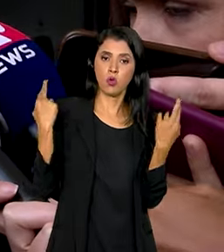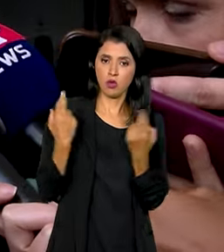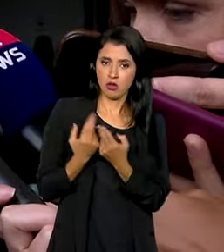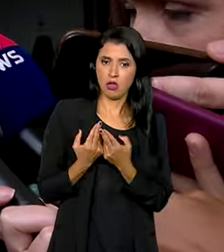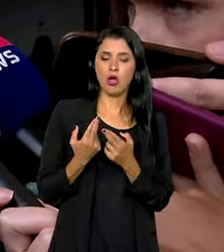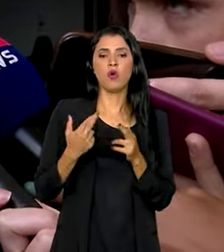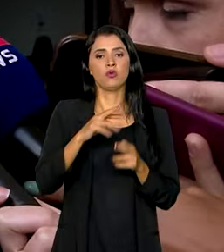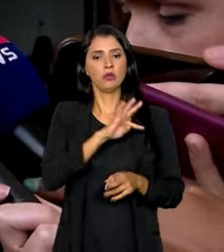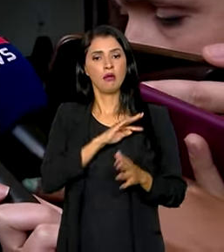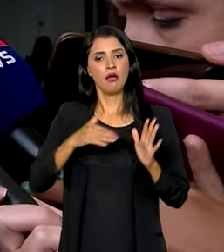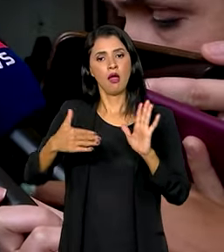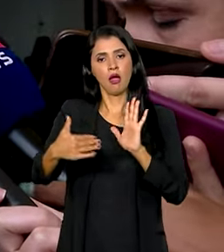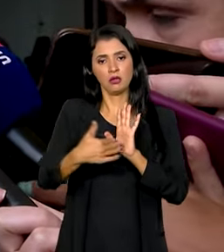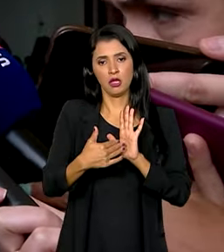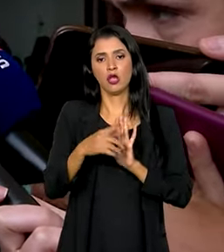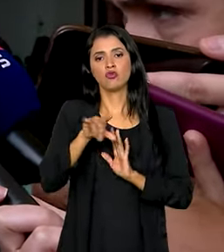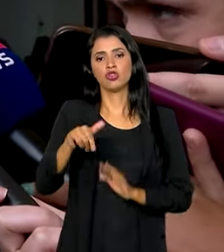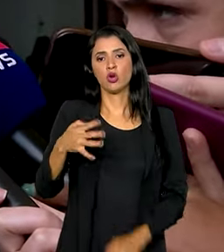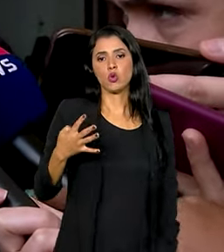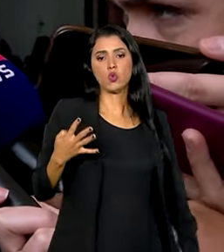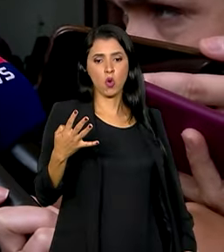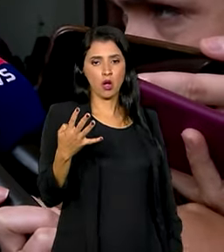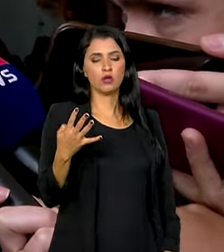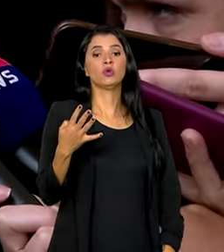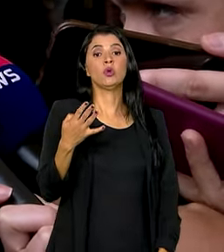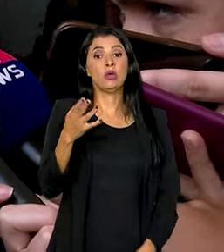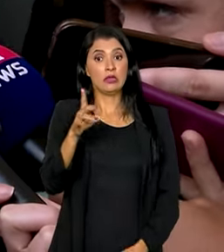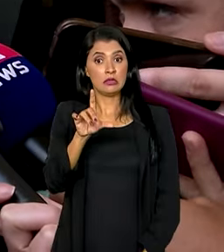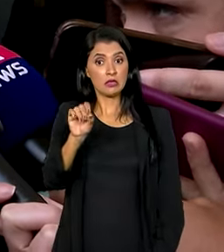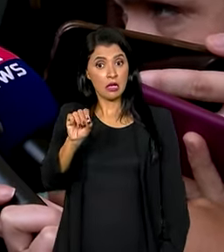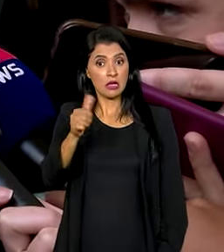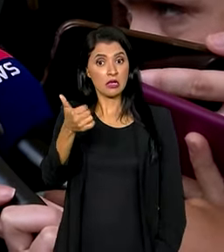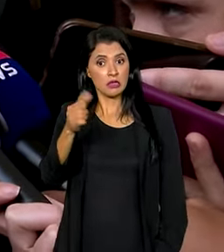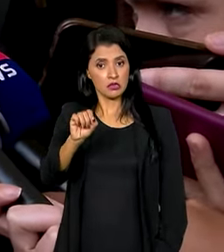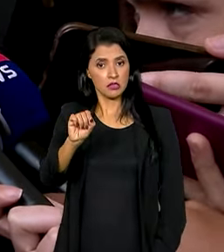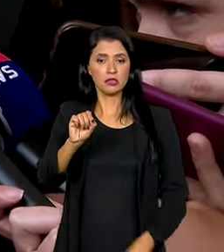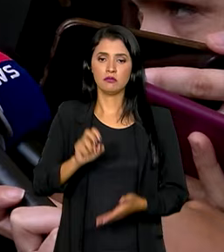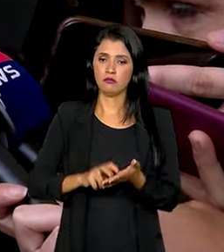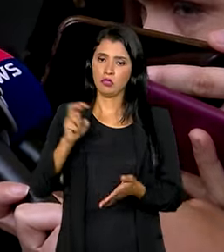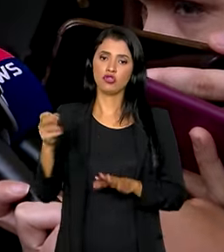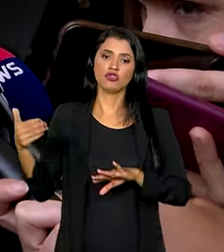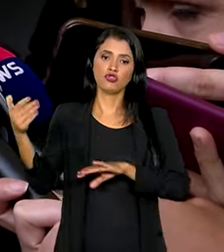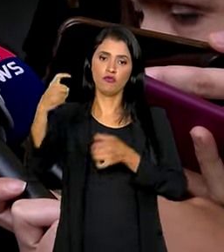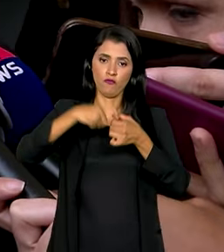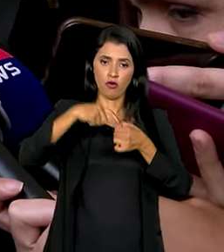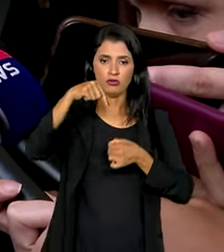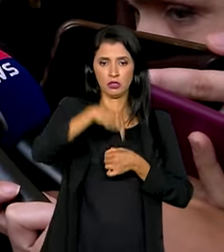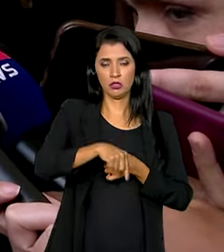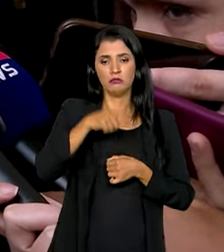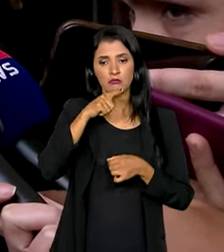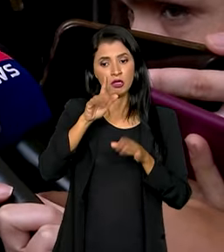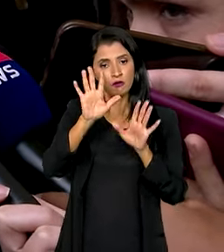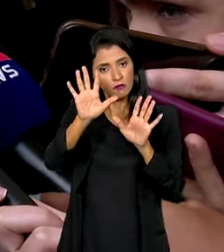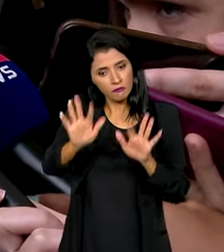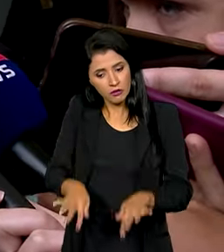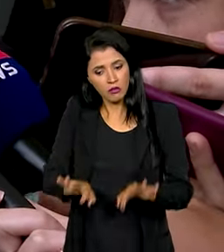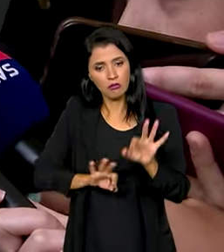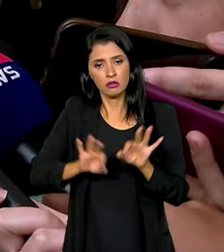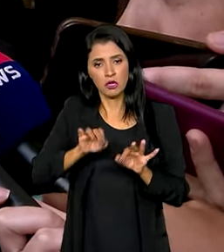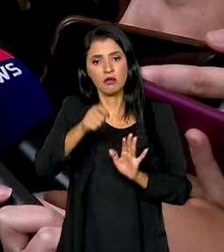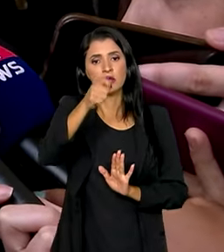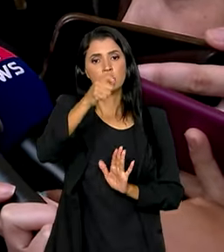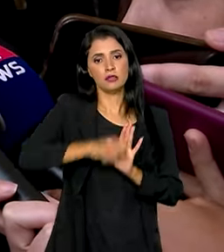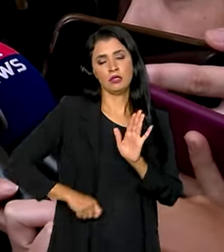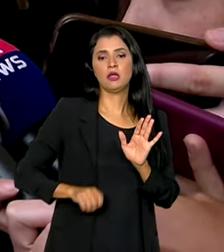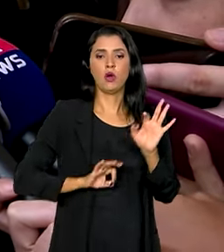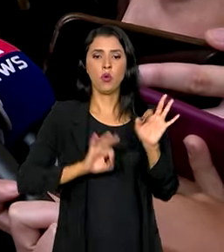dia 4 e no dia 4, às 10 da manhã, nós voltamos aqui ao CIOB para fechar o planejamento e assinar o plano